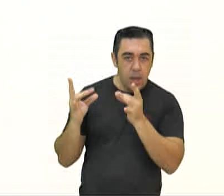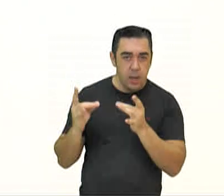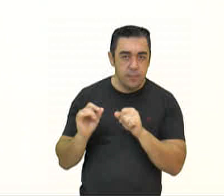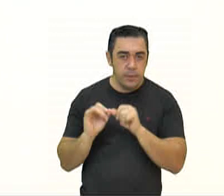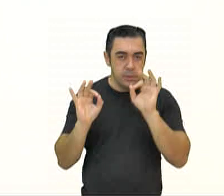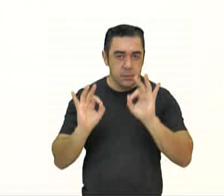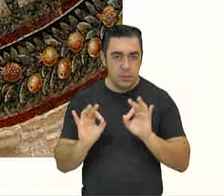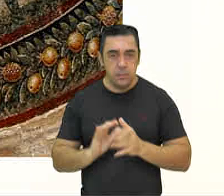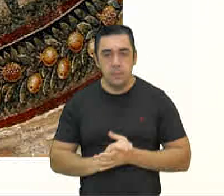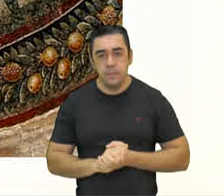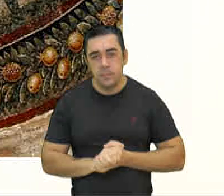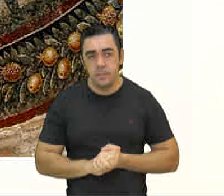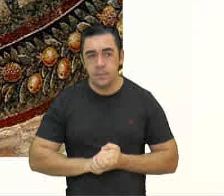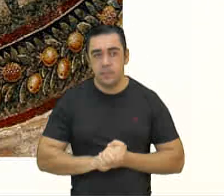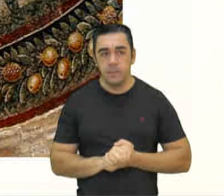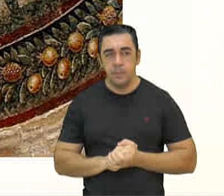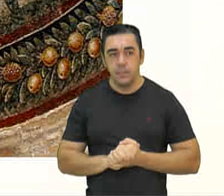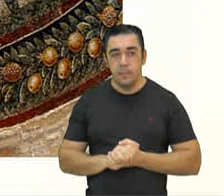ornamentos.